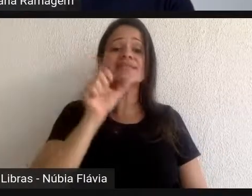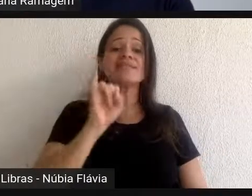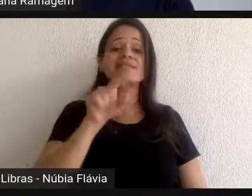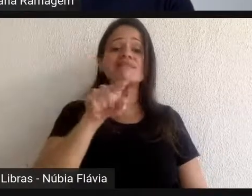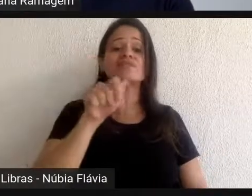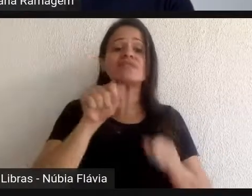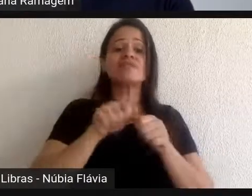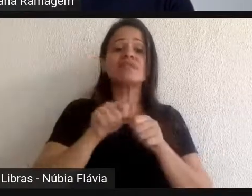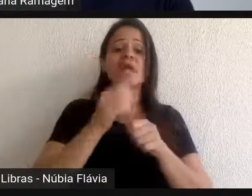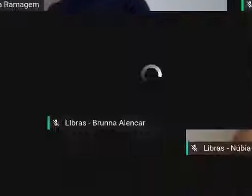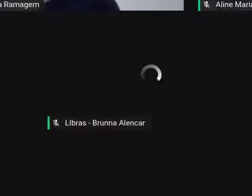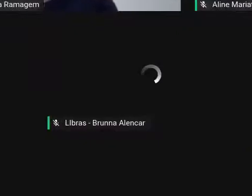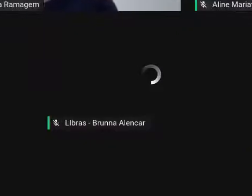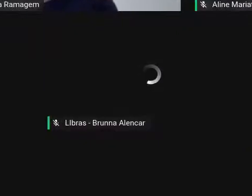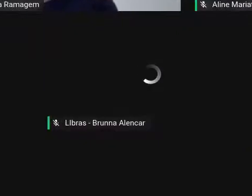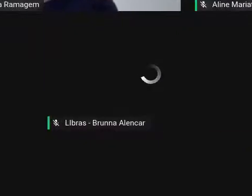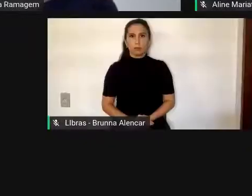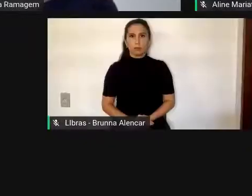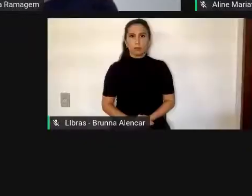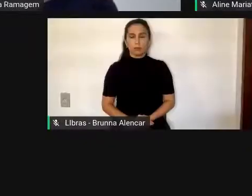4, 5 horas você vai jantar.